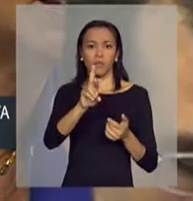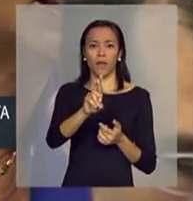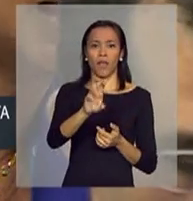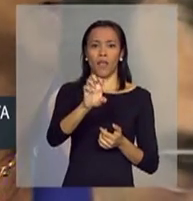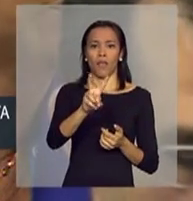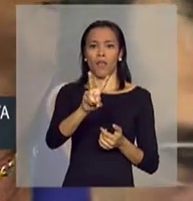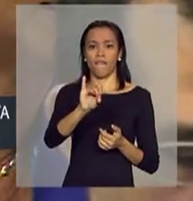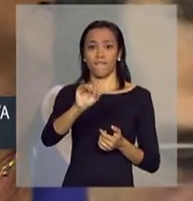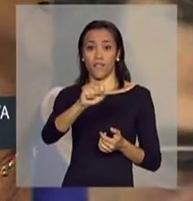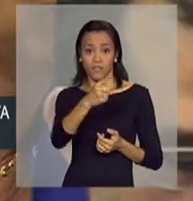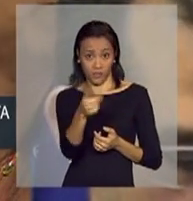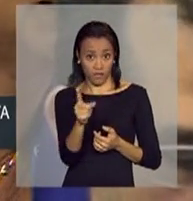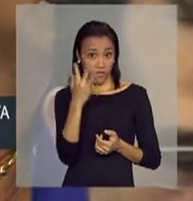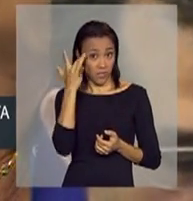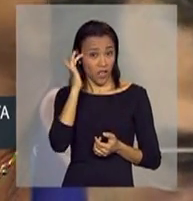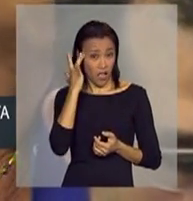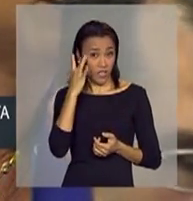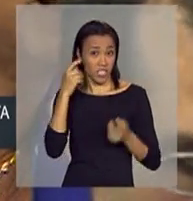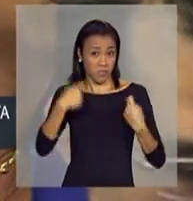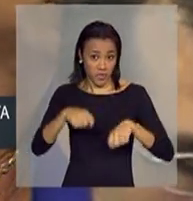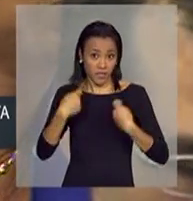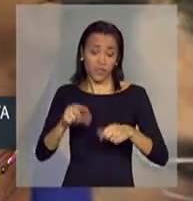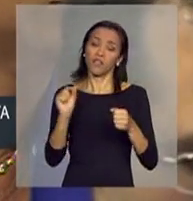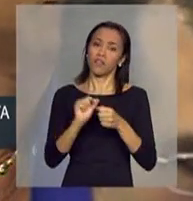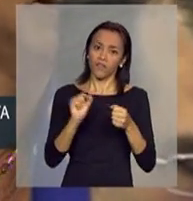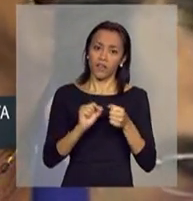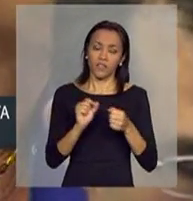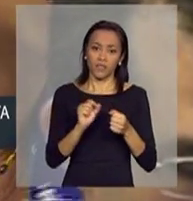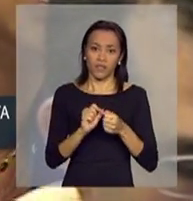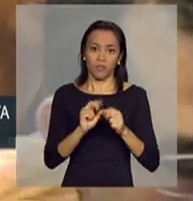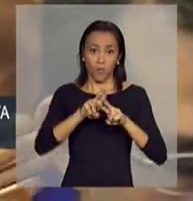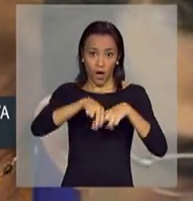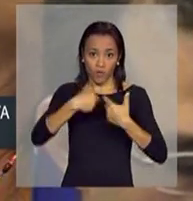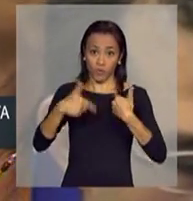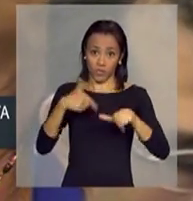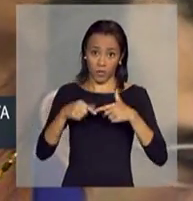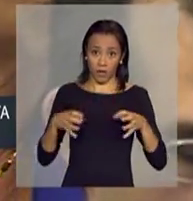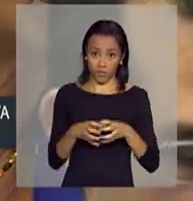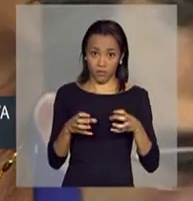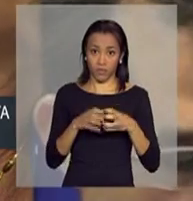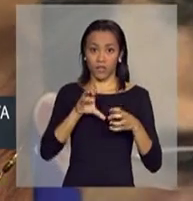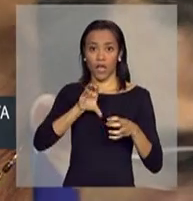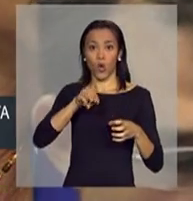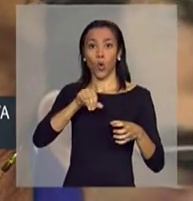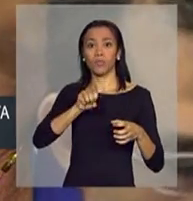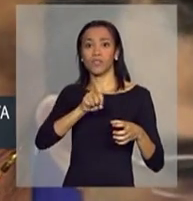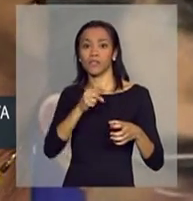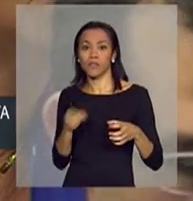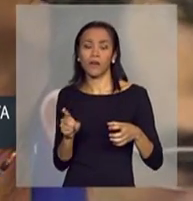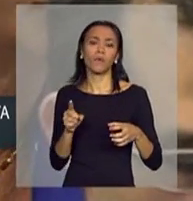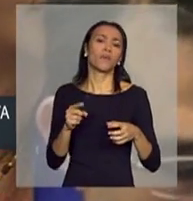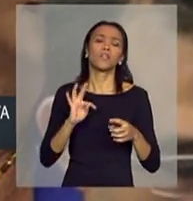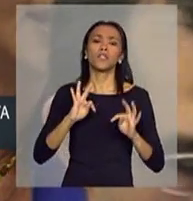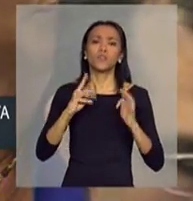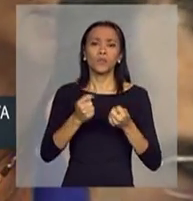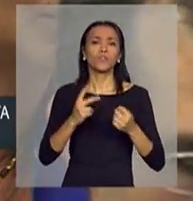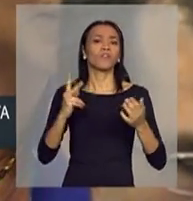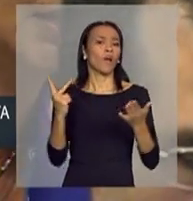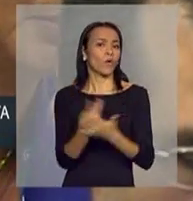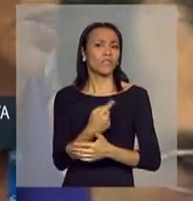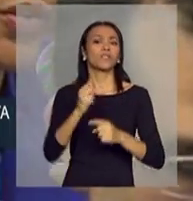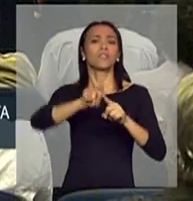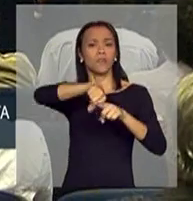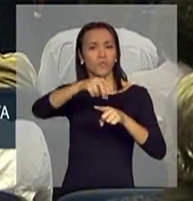julgam necessário fazer essa recomendação aos trabalhos da Comissão da Verdade, em função de tudo que já se levantou até agora e que ainda será